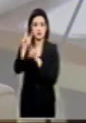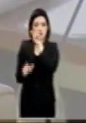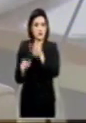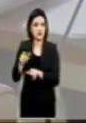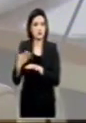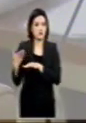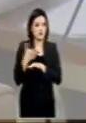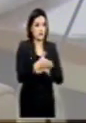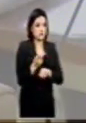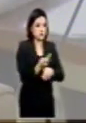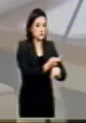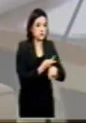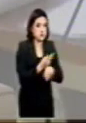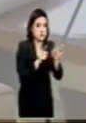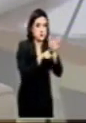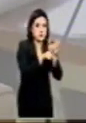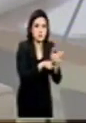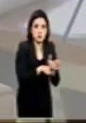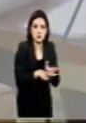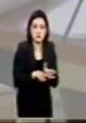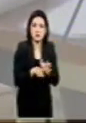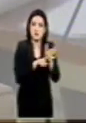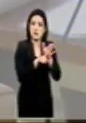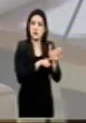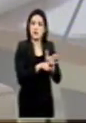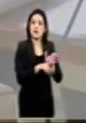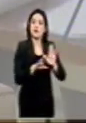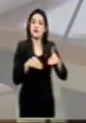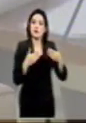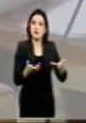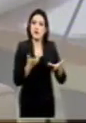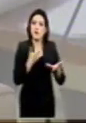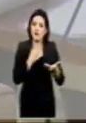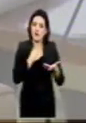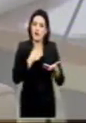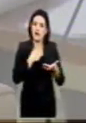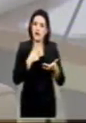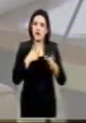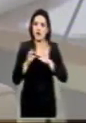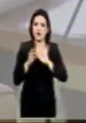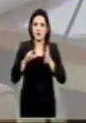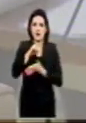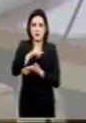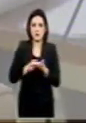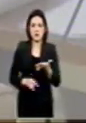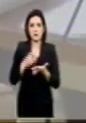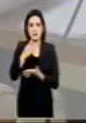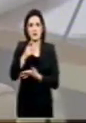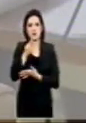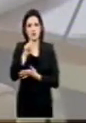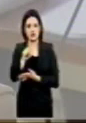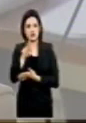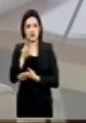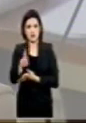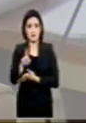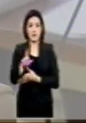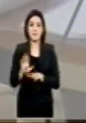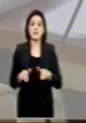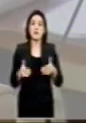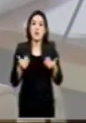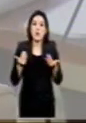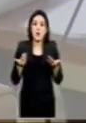cuja suposta ilicitude é apurada pela Procuradoria-Geral da República. Ao ser inquirido em